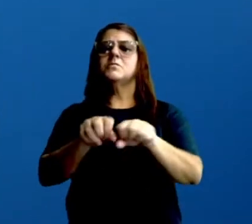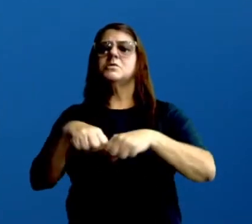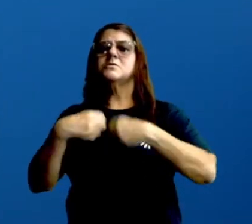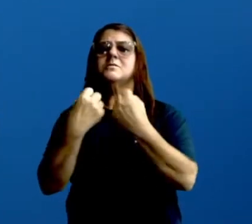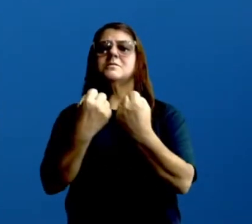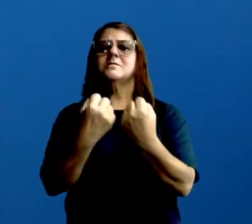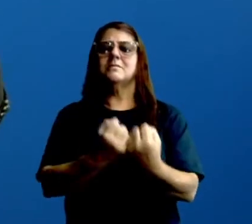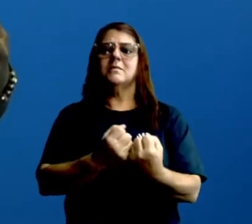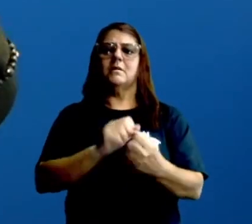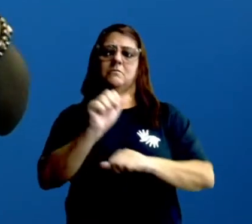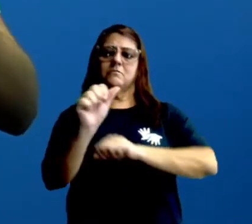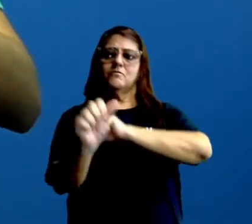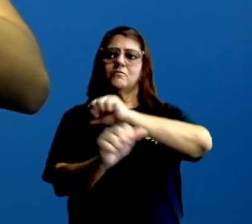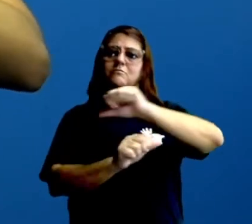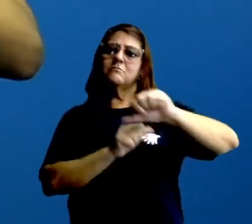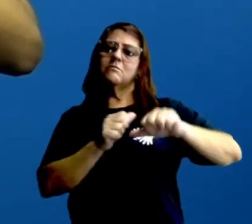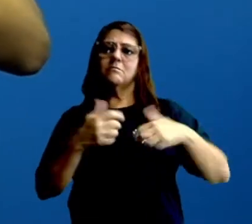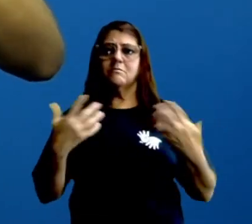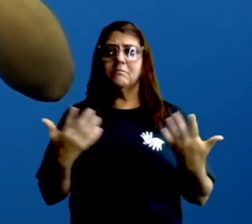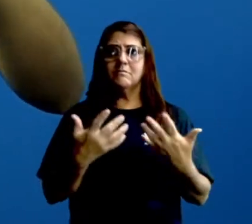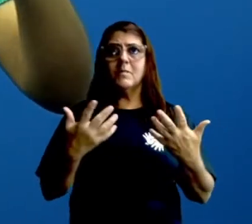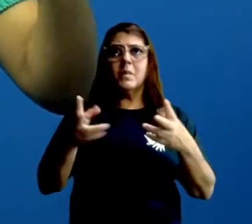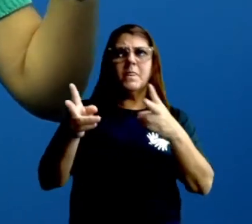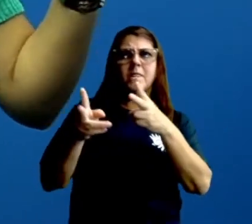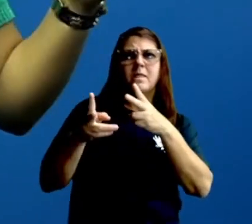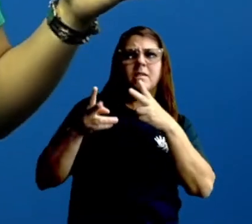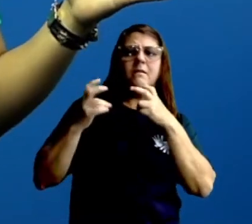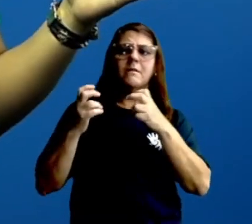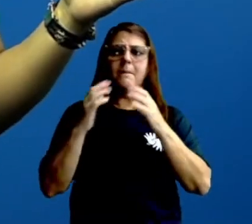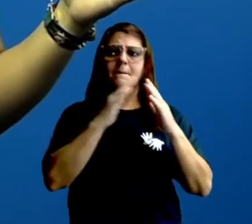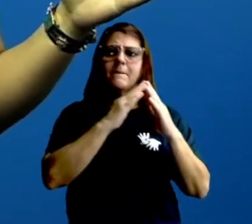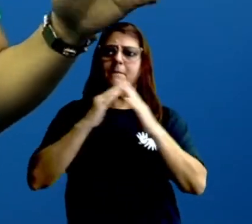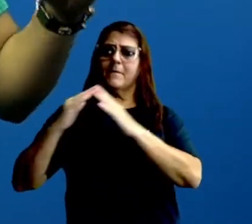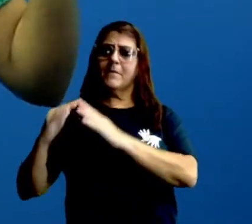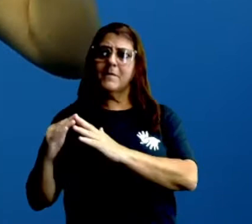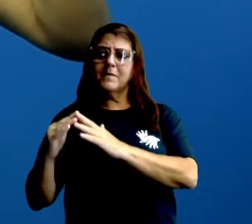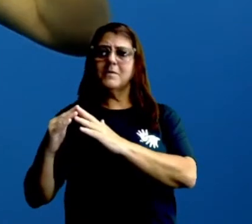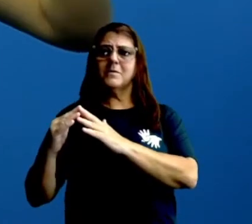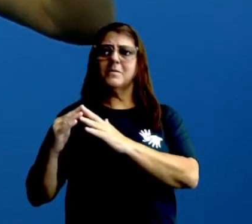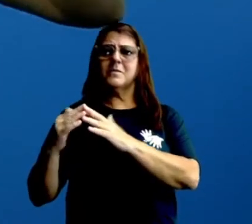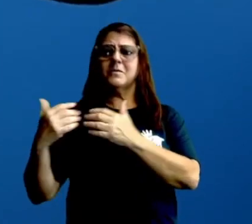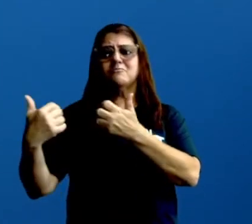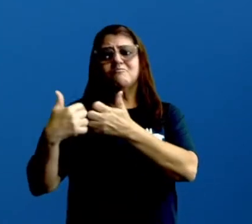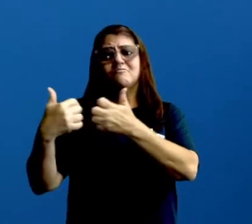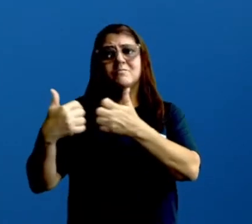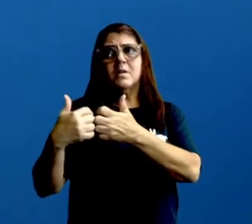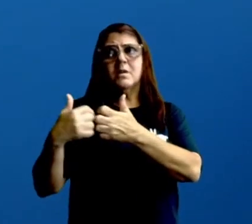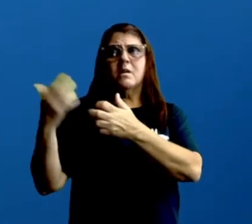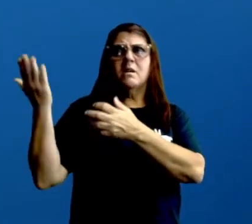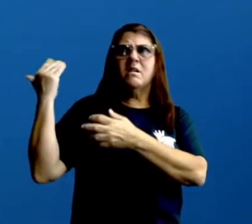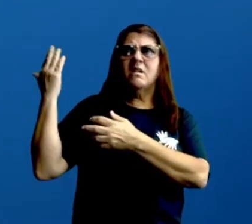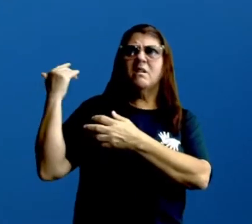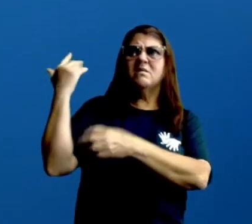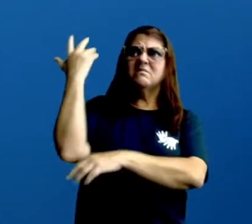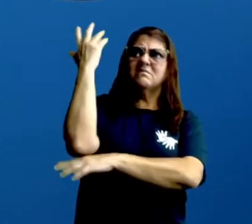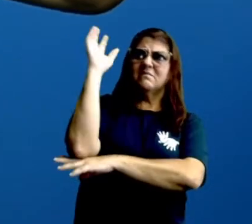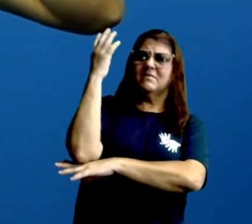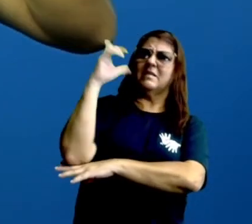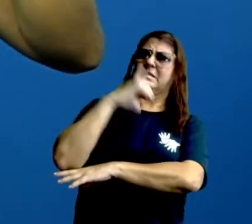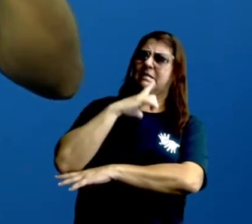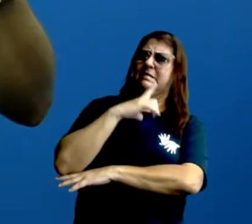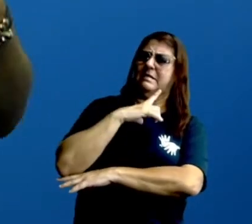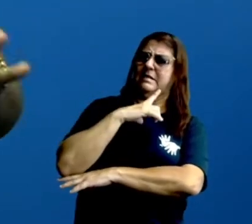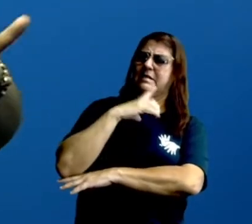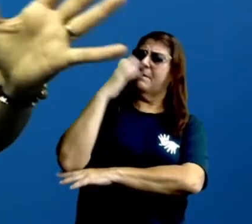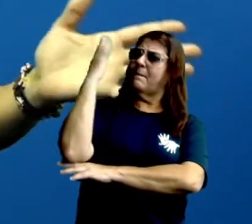tivesse uma grande mudança Então hoje Se vocês vem aí perto da casa de vocês e vocês olharam assim nossa antes de uma árvore